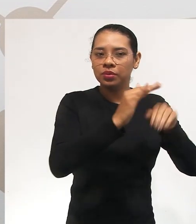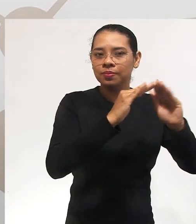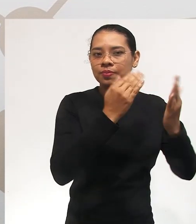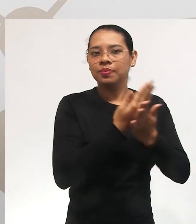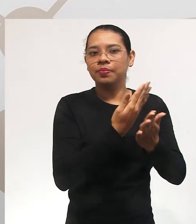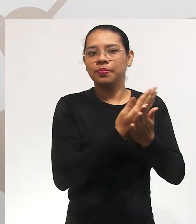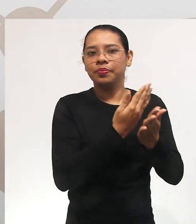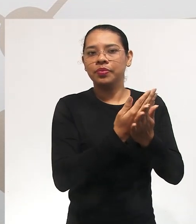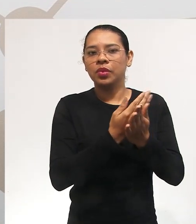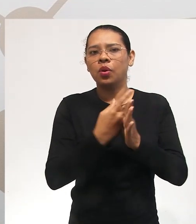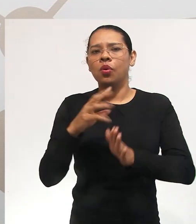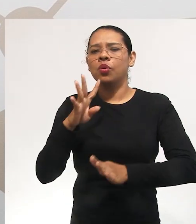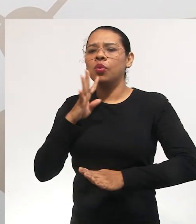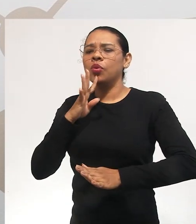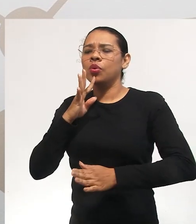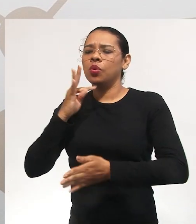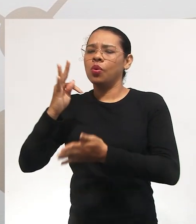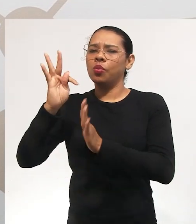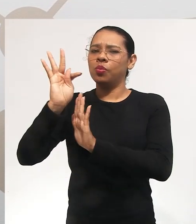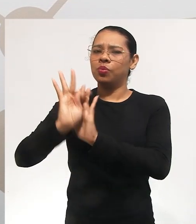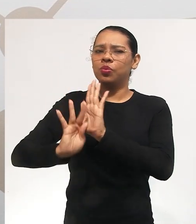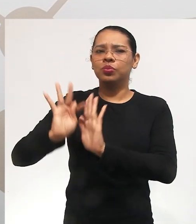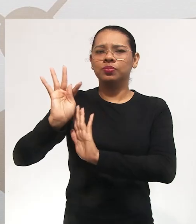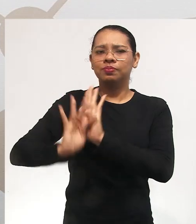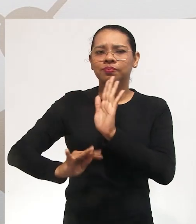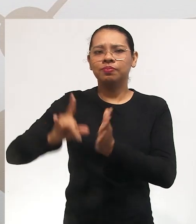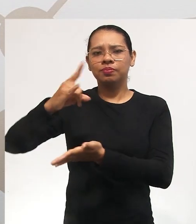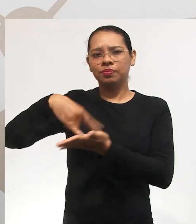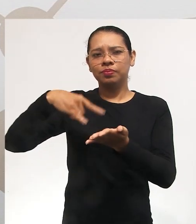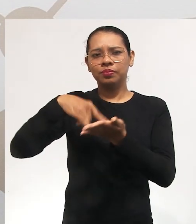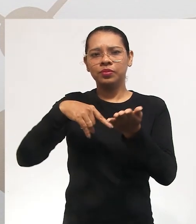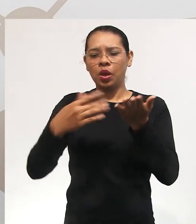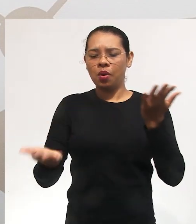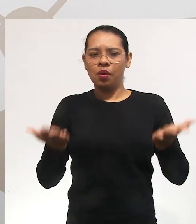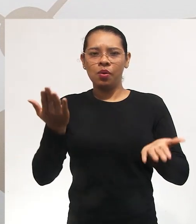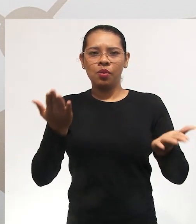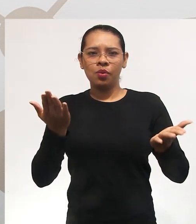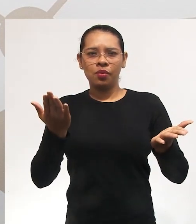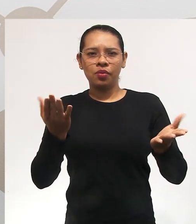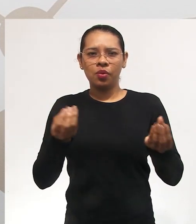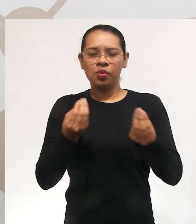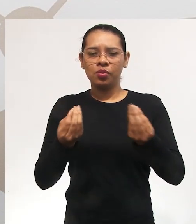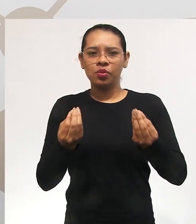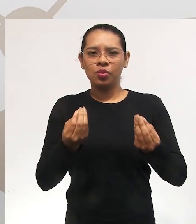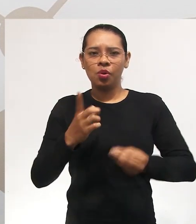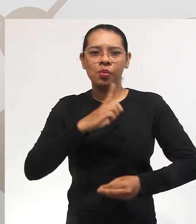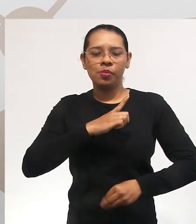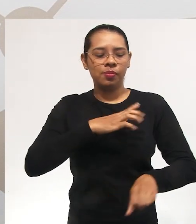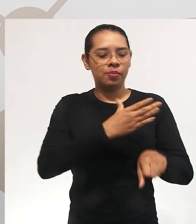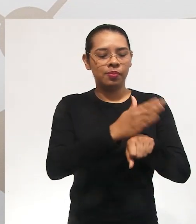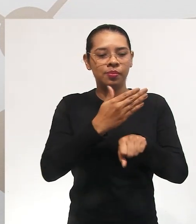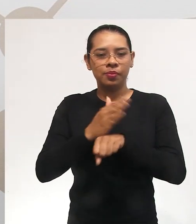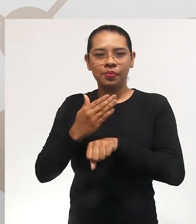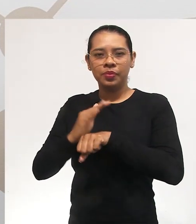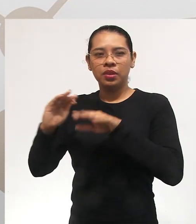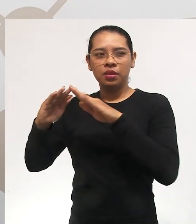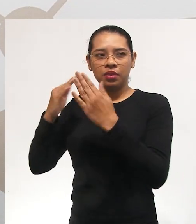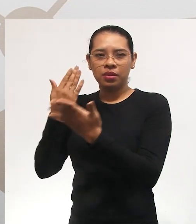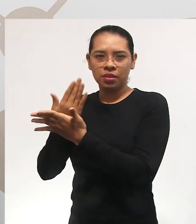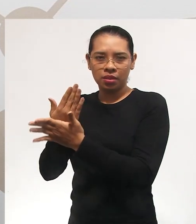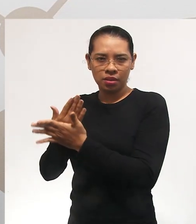aquelas práticas, aqueles objetos de conhecimento com o que eles observam dentro da escola, no qual eles fazem as suas